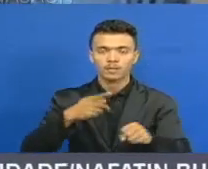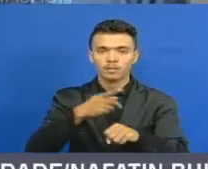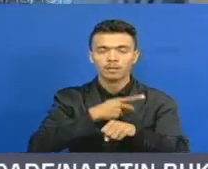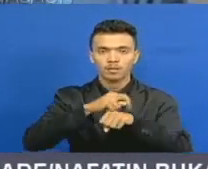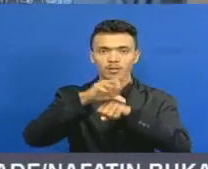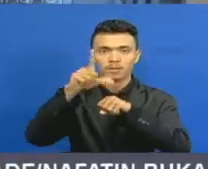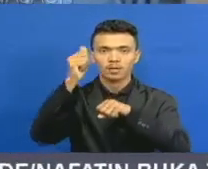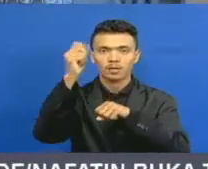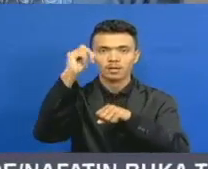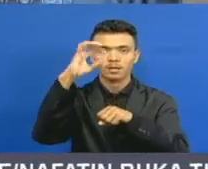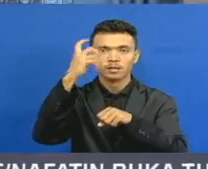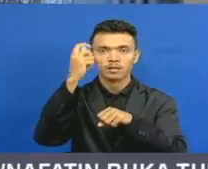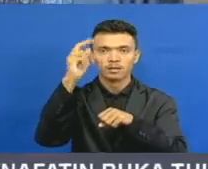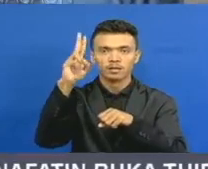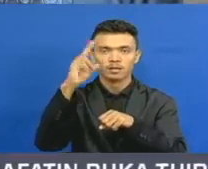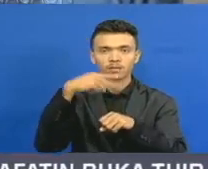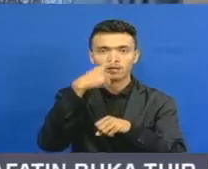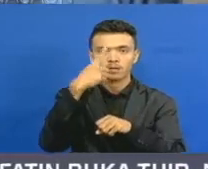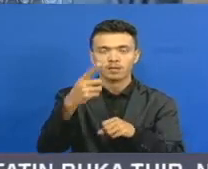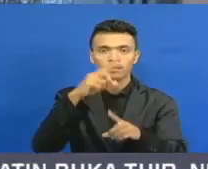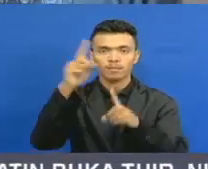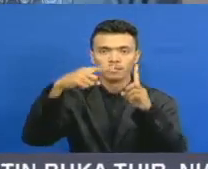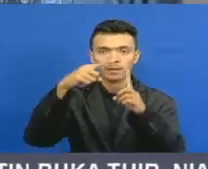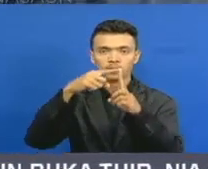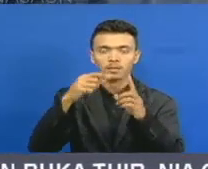Aniceto Guterres Lopes satélite